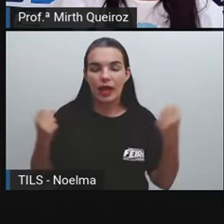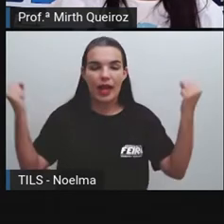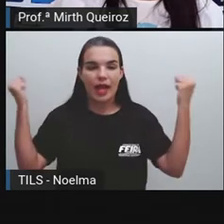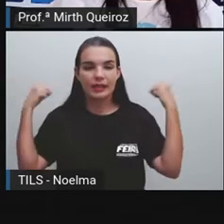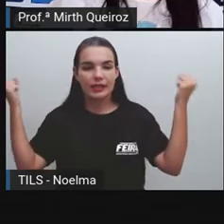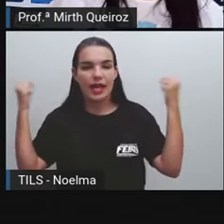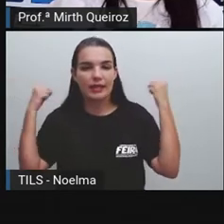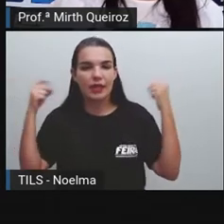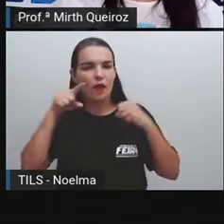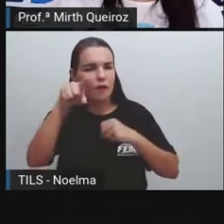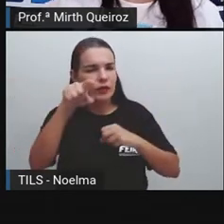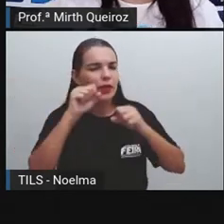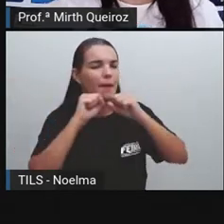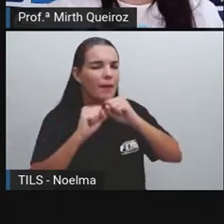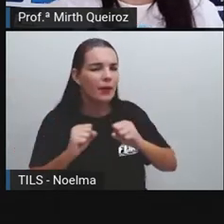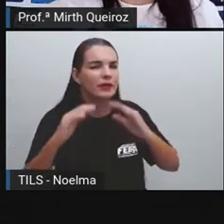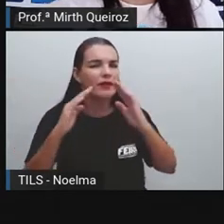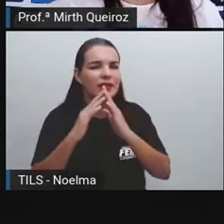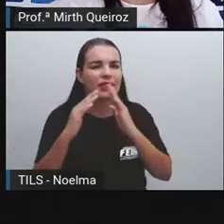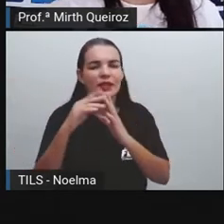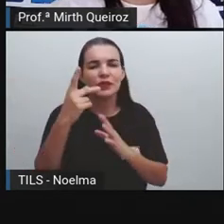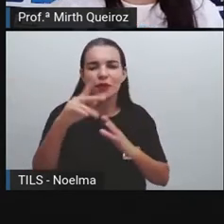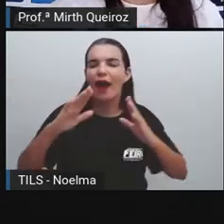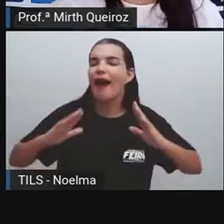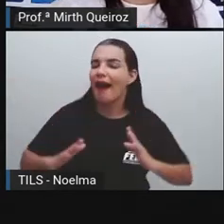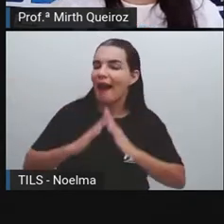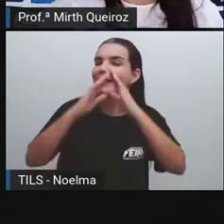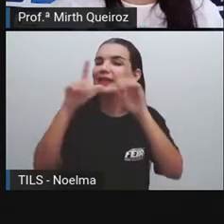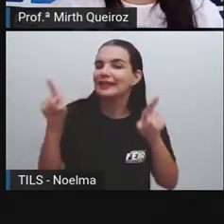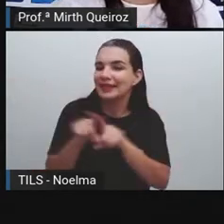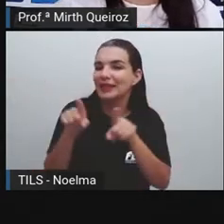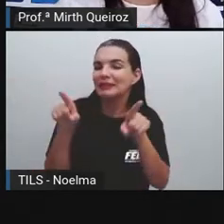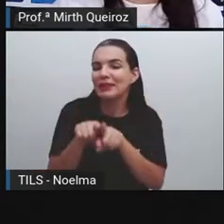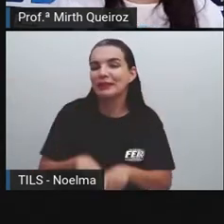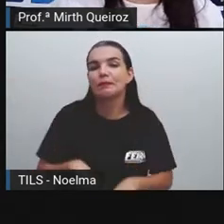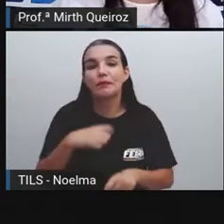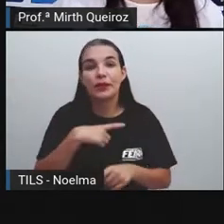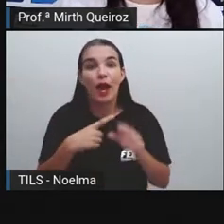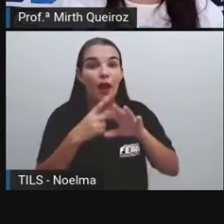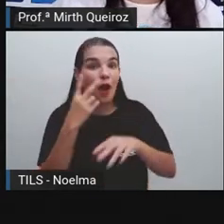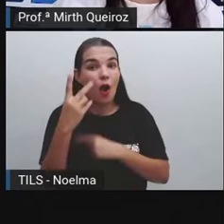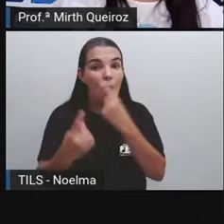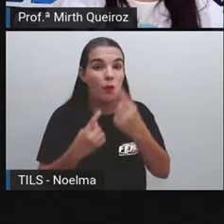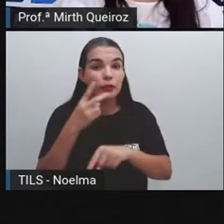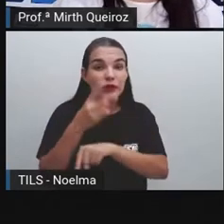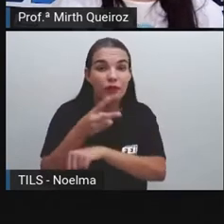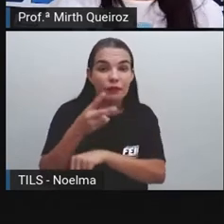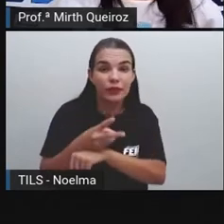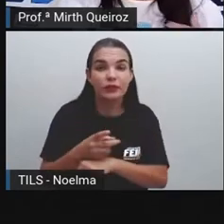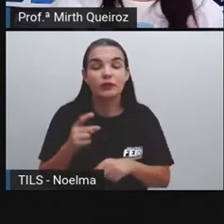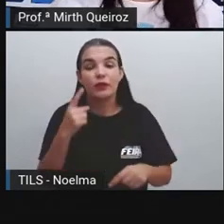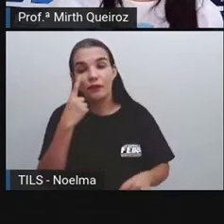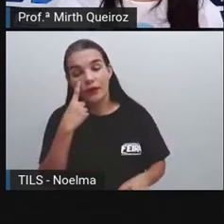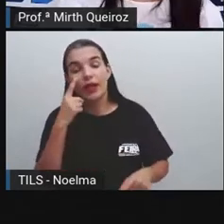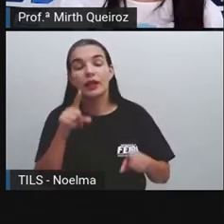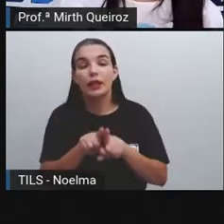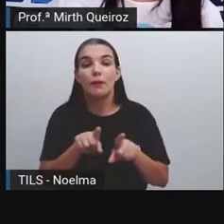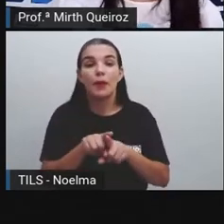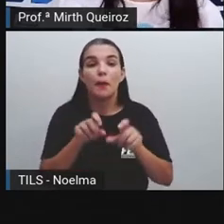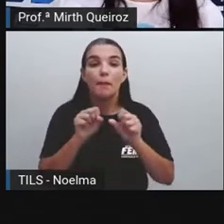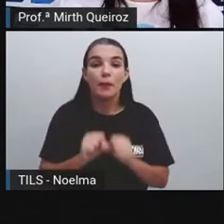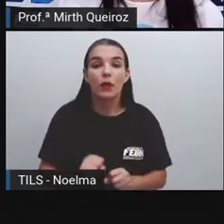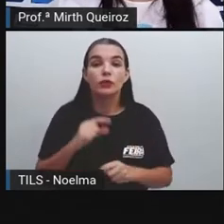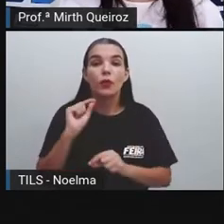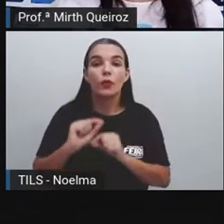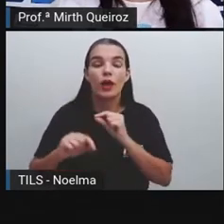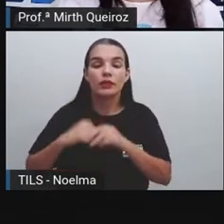apresentar também alguns vídeos relacionados à arte circense, vocês vão ver como é que acontece, né? Isso, e vocês podem estar